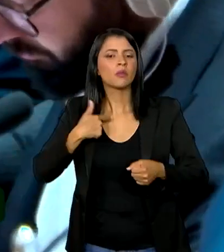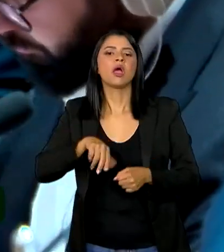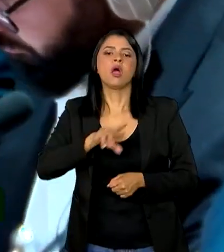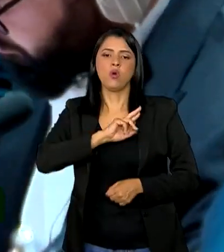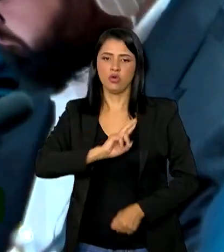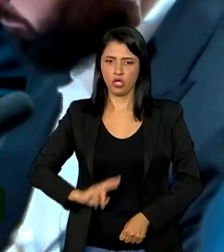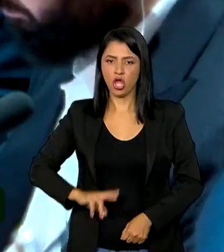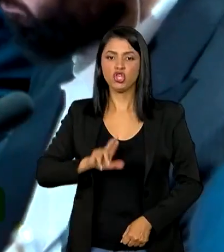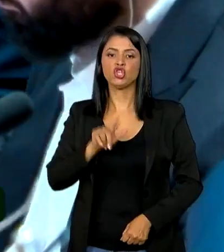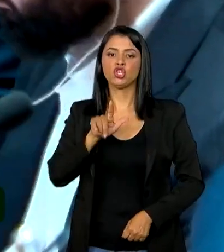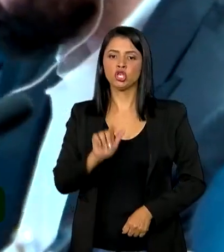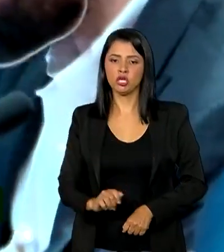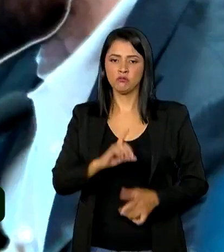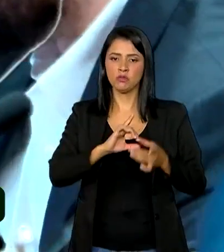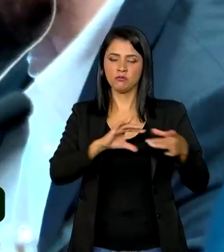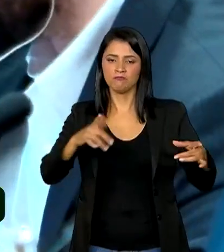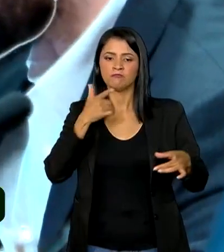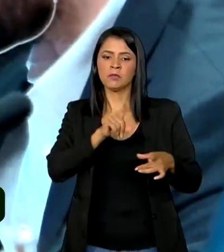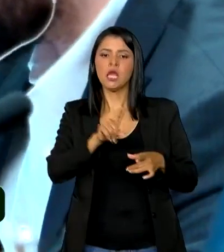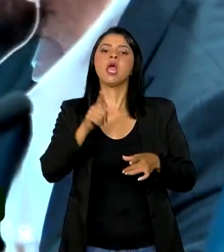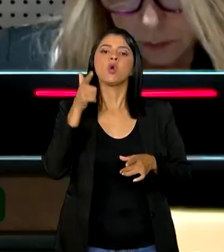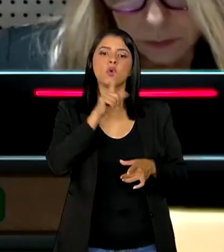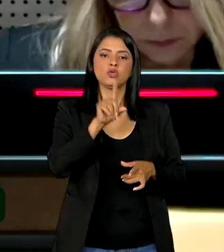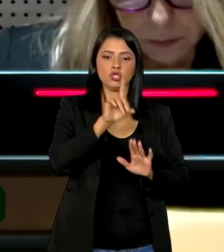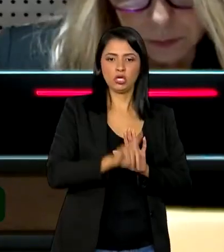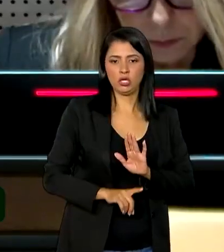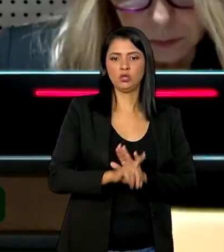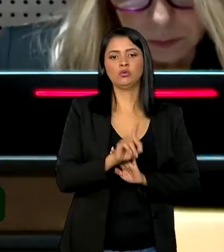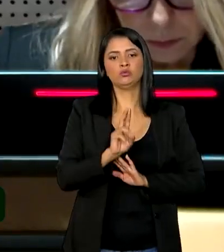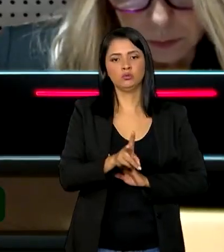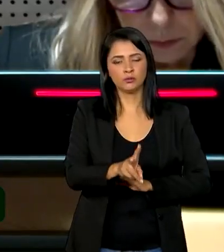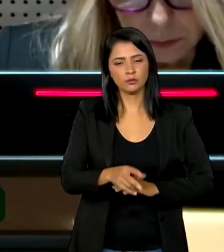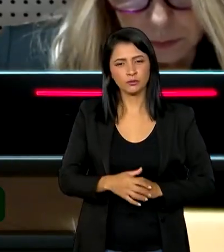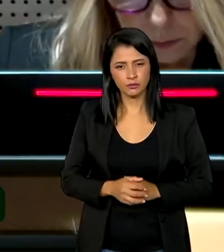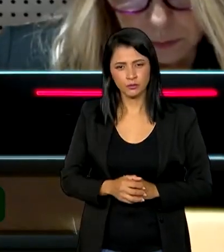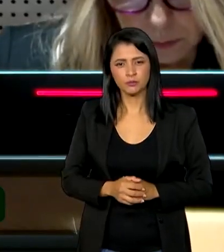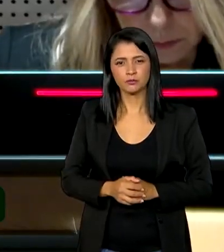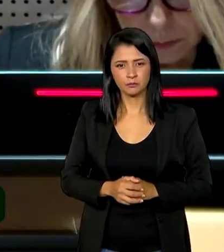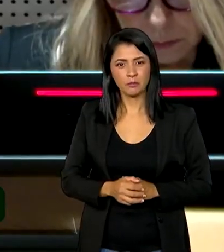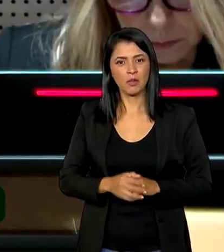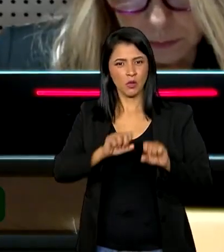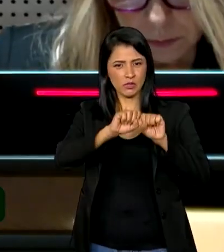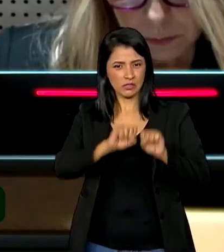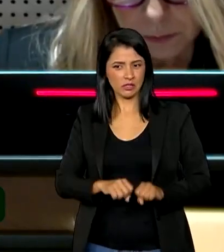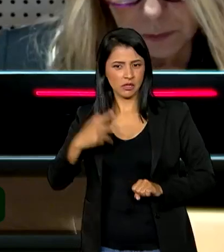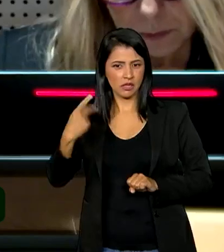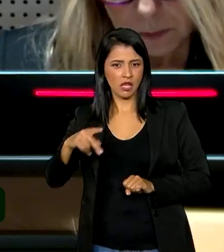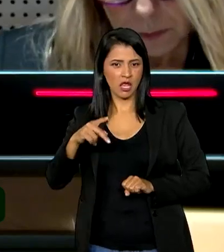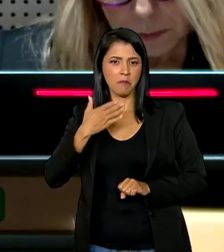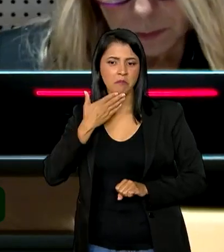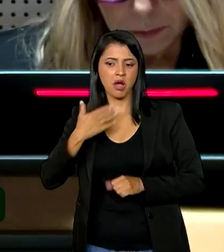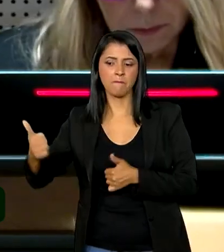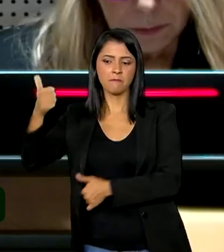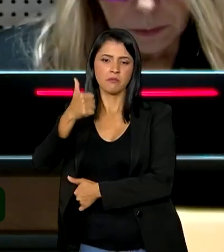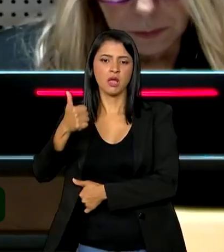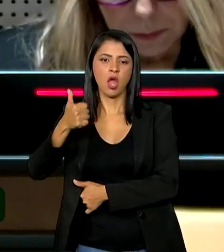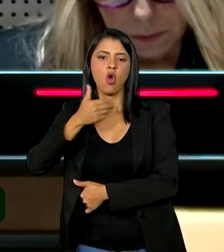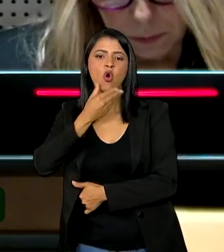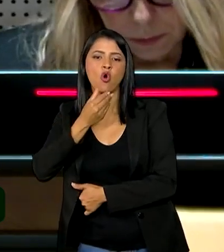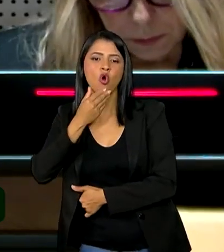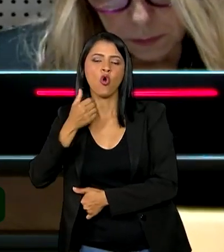E ainda em Nova York, uma reunião paralela à Assembleia Geral das Nações Unidas discutiu como países livres